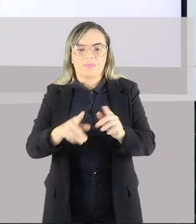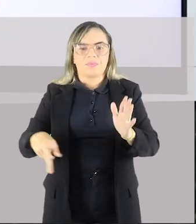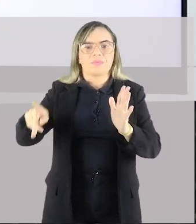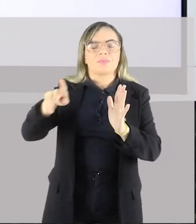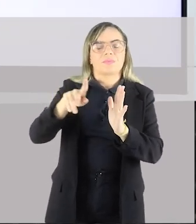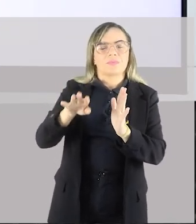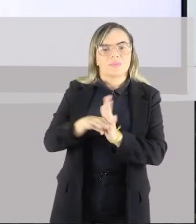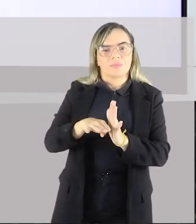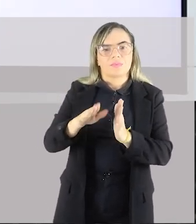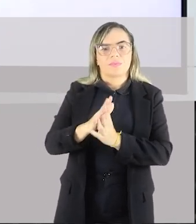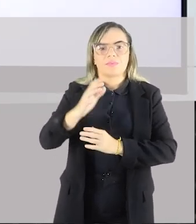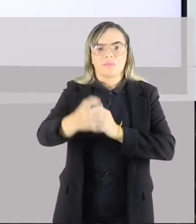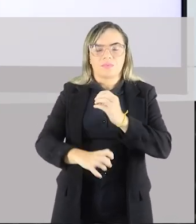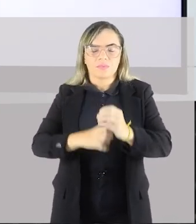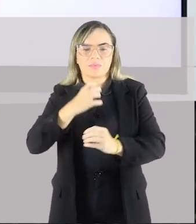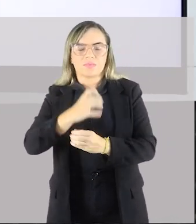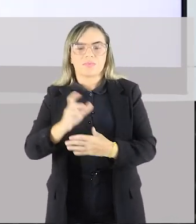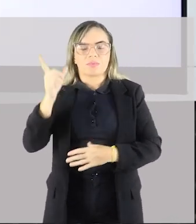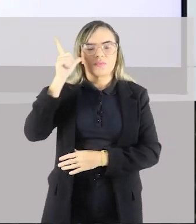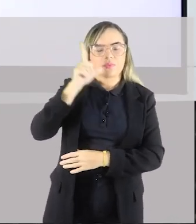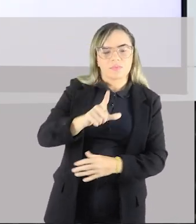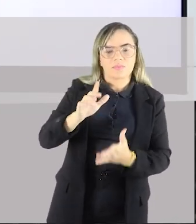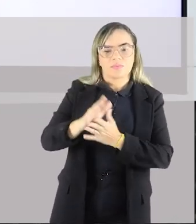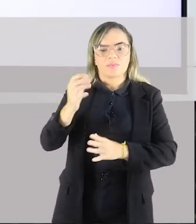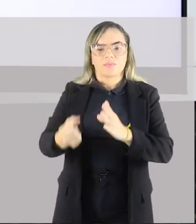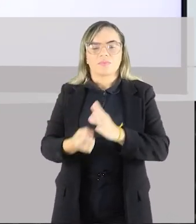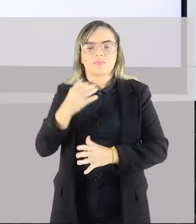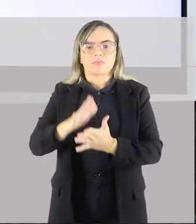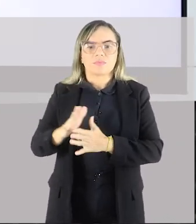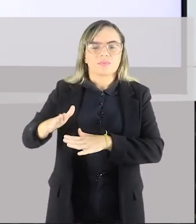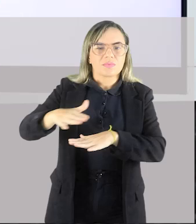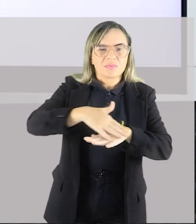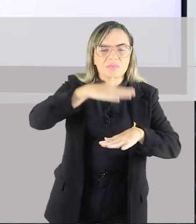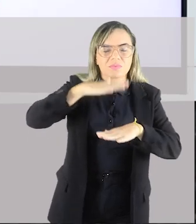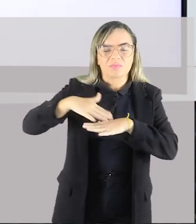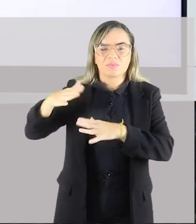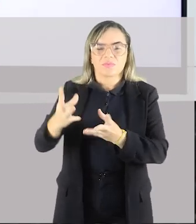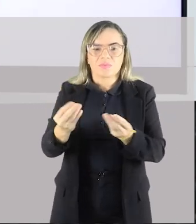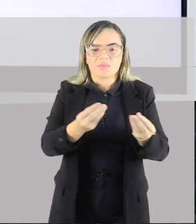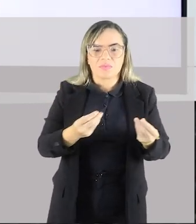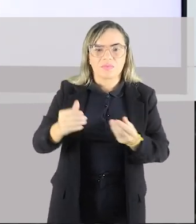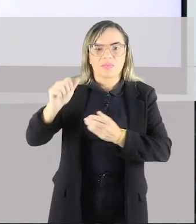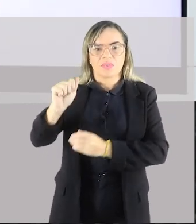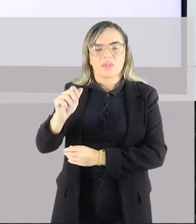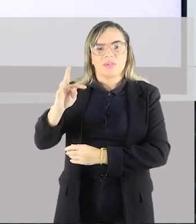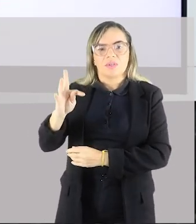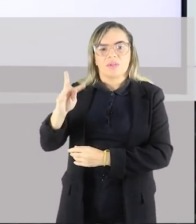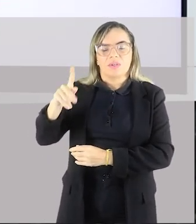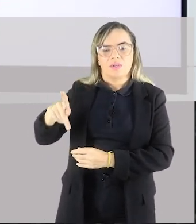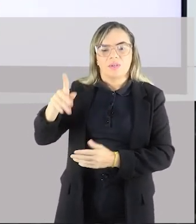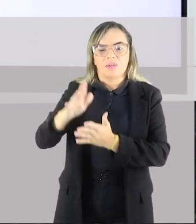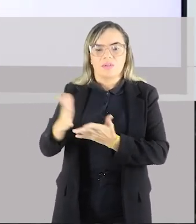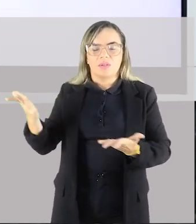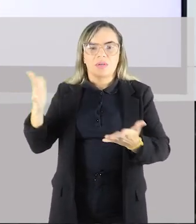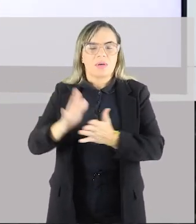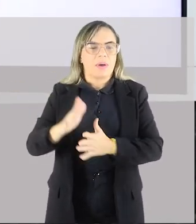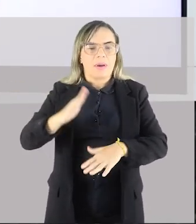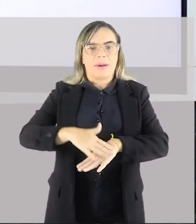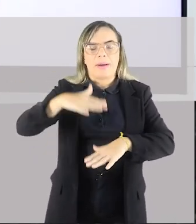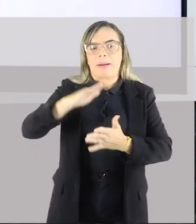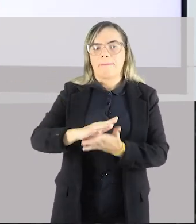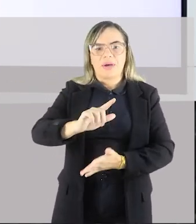os elétrons e a gente vai conseguir formar mais moléculas de ATP. Basicamente, gente, aí mais de